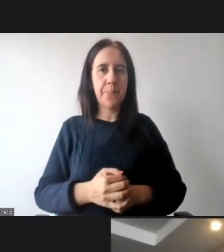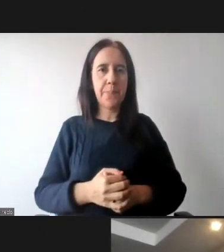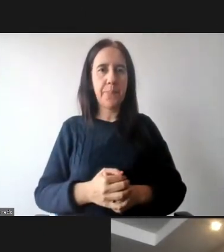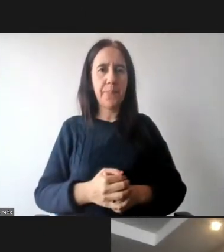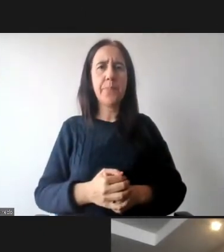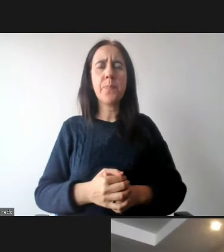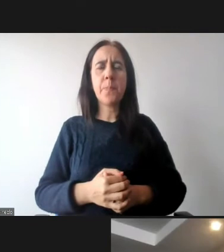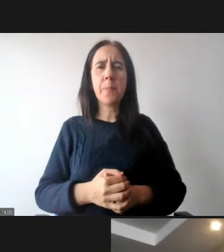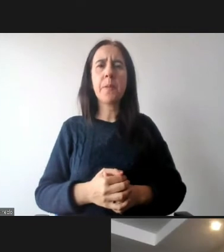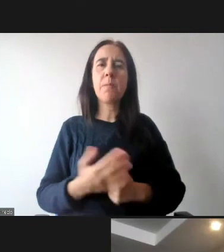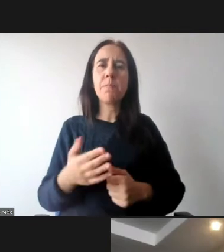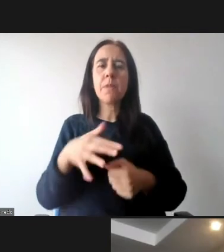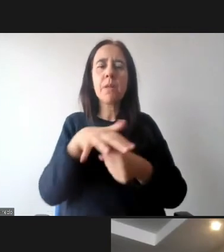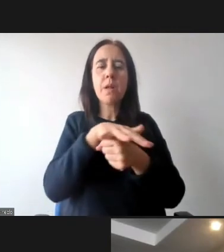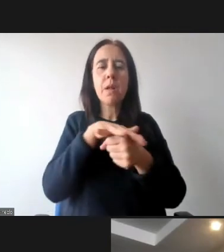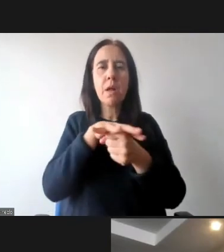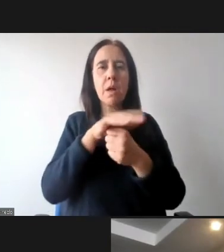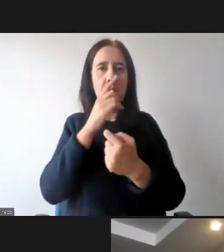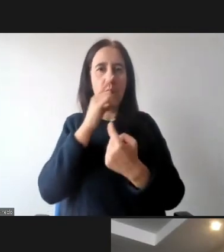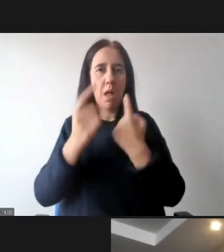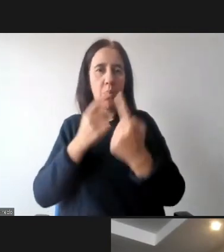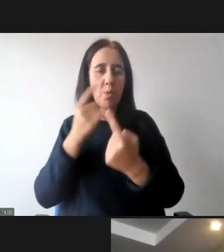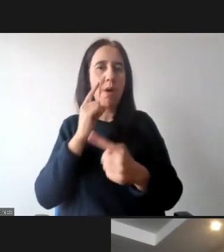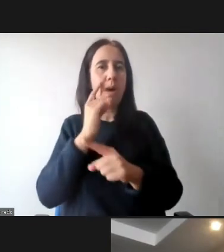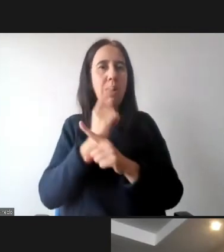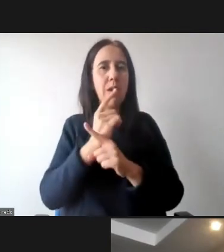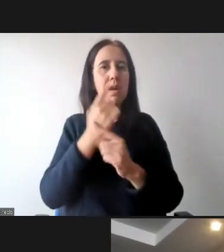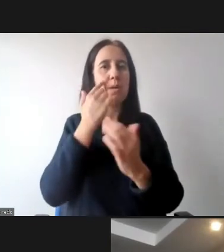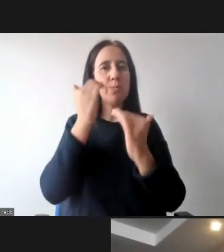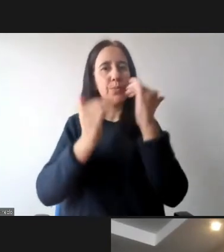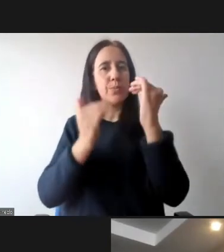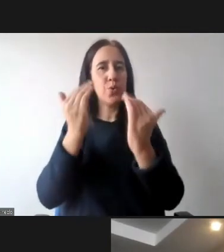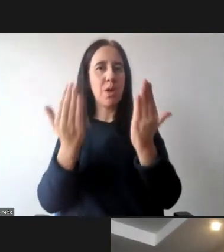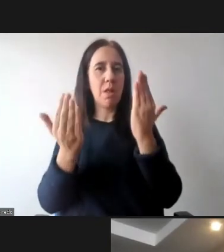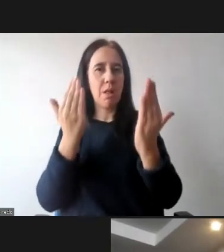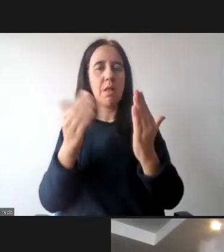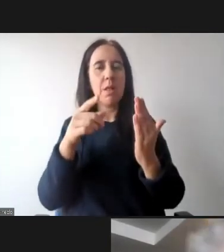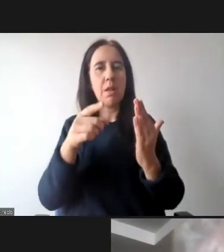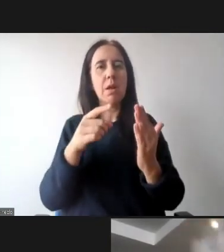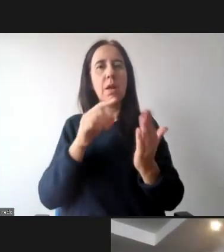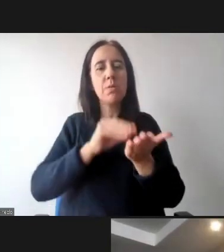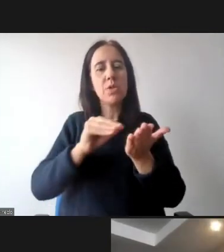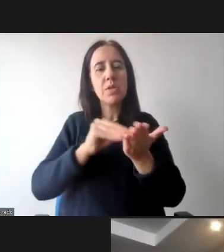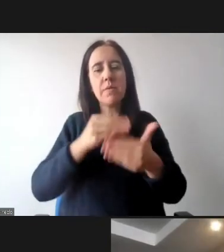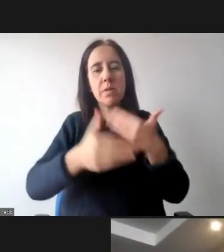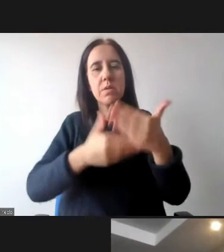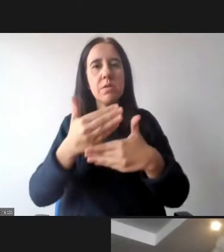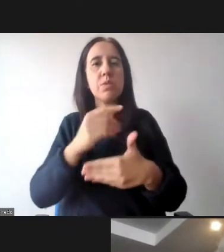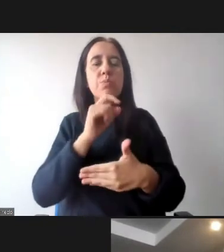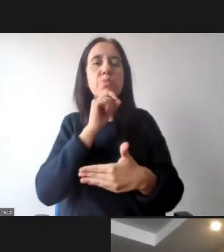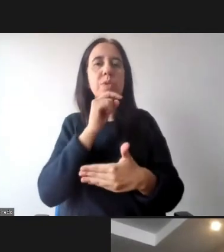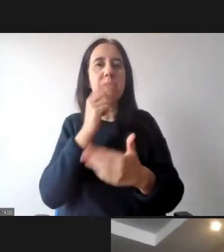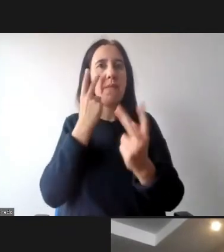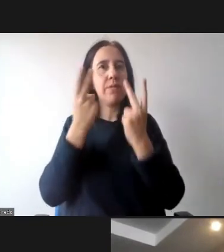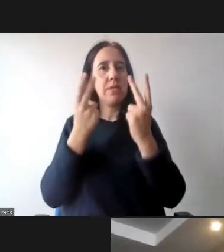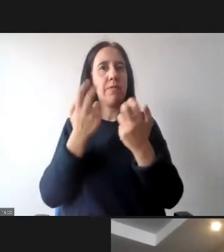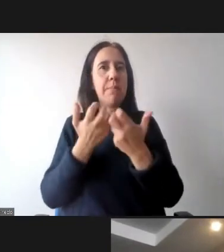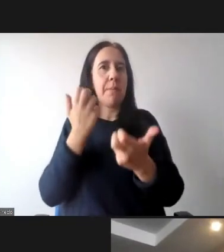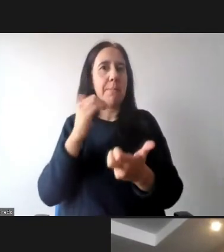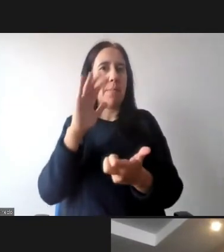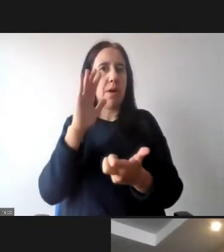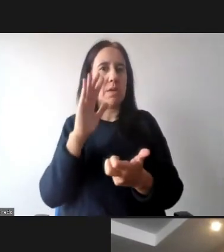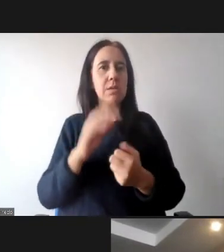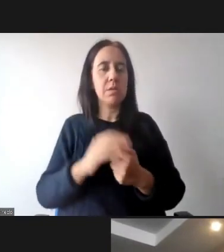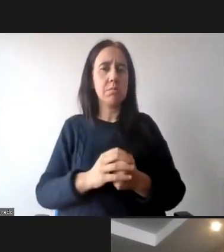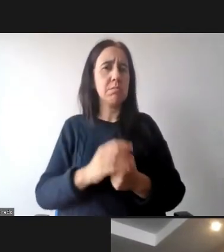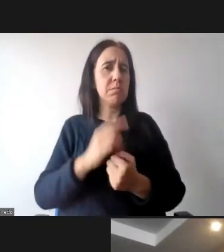Há domínios em que as questões relacionadas com a proporcionalidade da atuação administrativa acabam por assumir maior visibilidade,